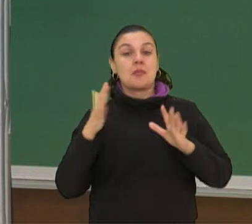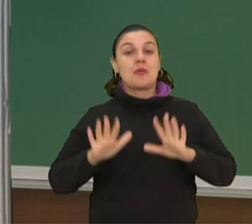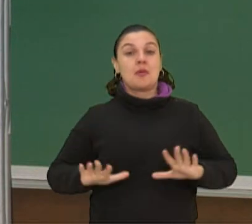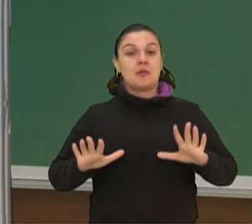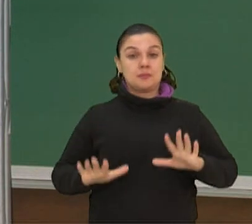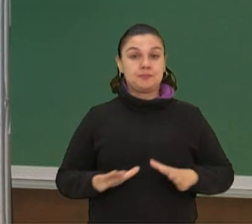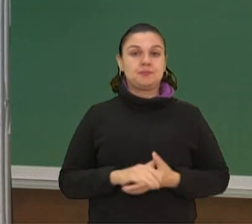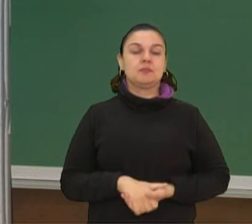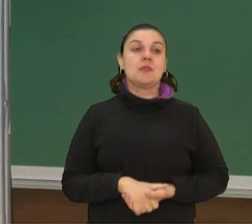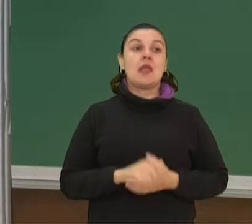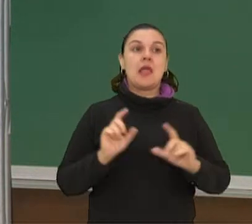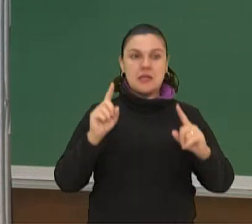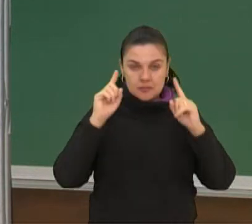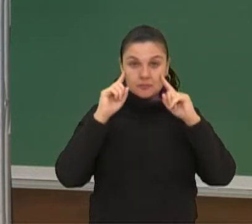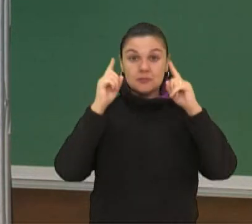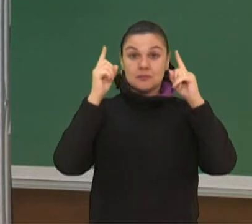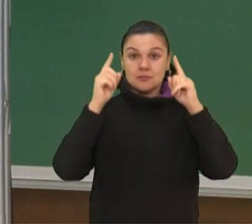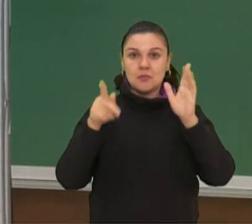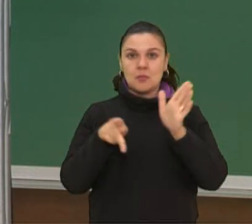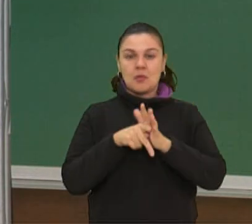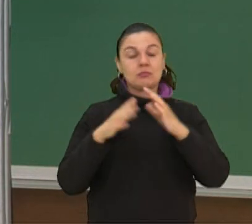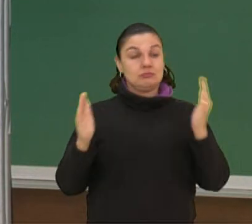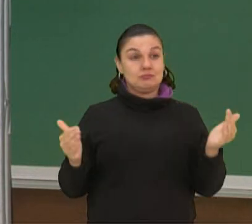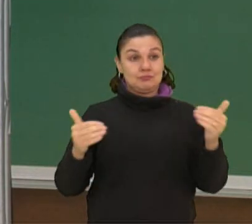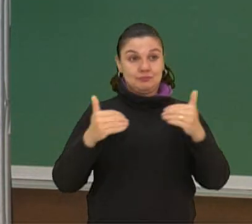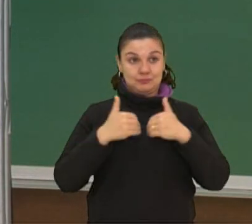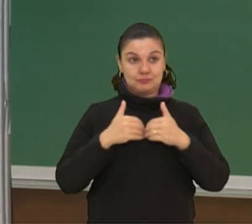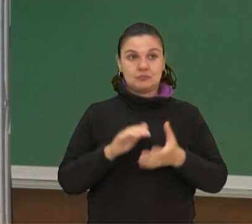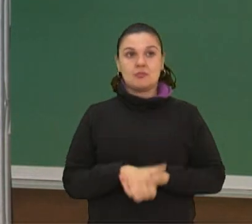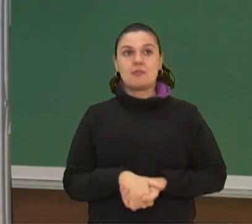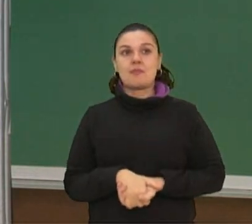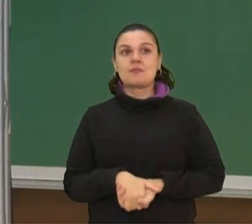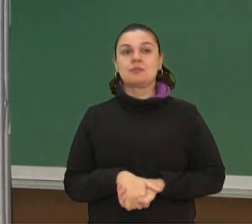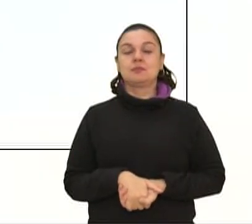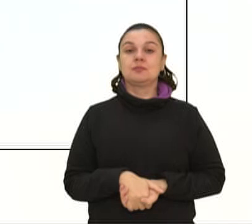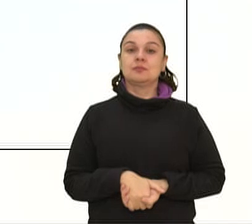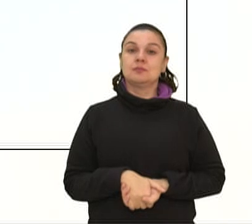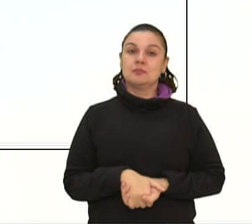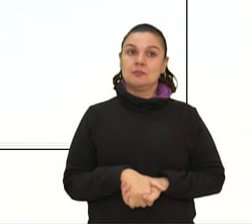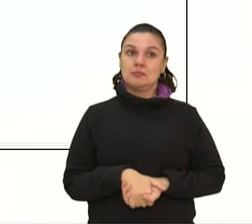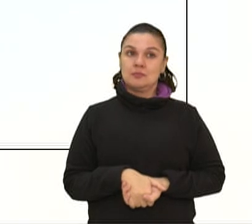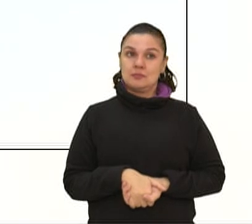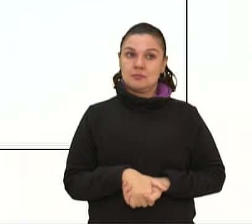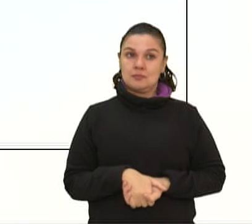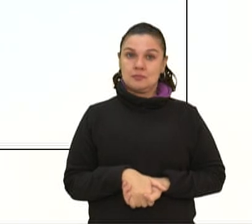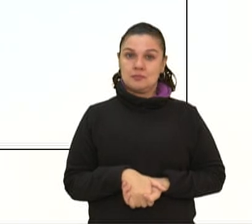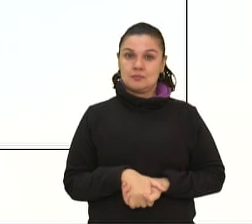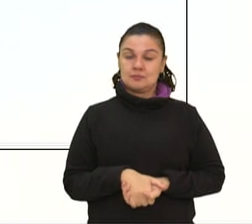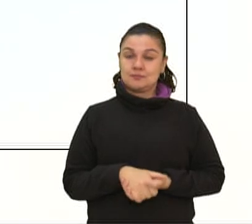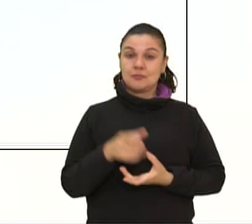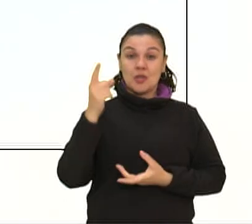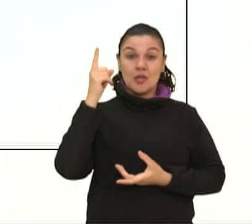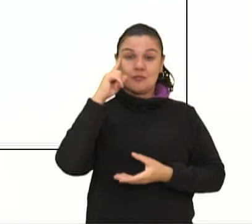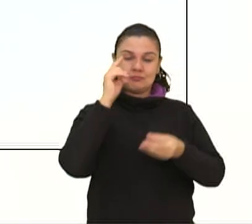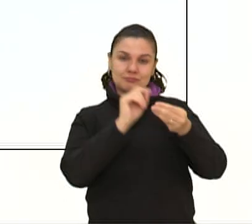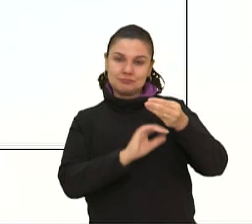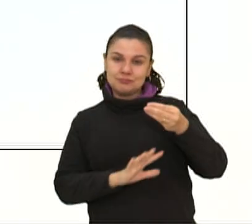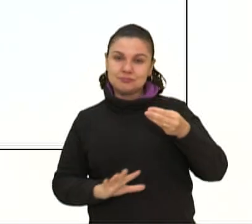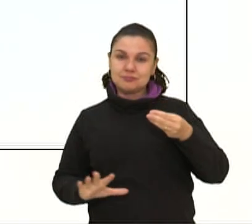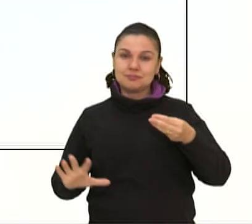que você pode fazer é aceitar. Aceitando que estamos nesse período. E a partir disso, o que